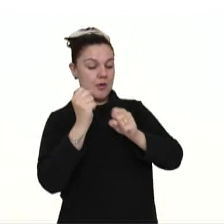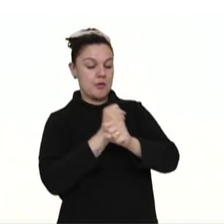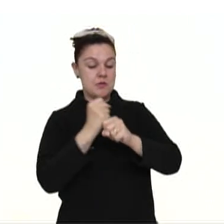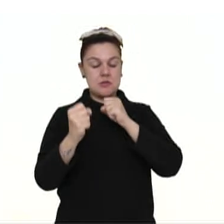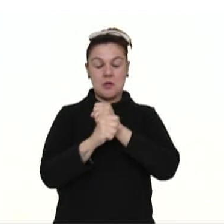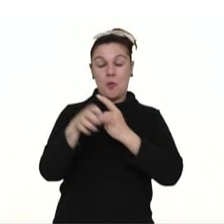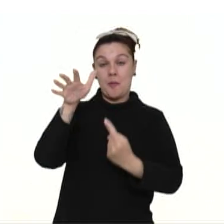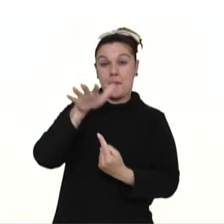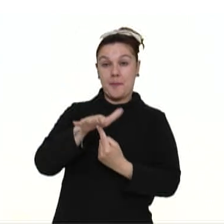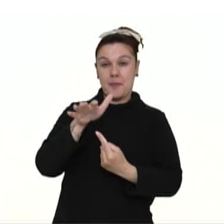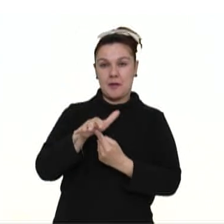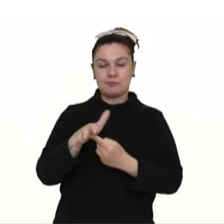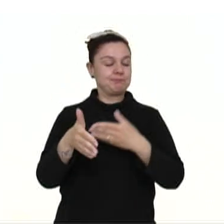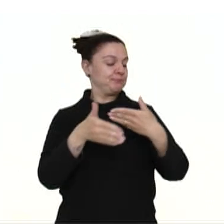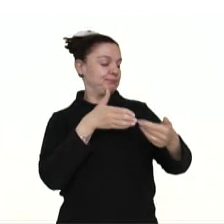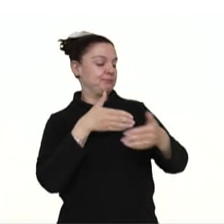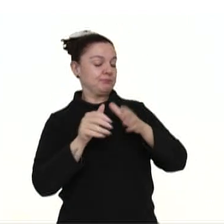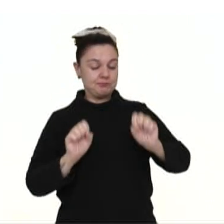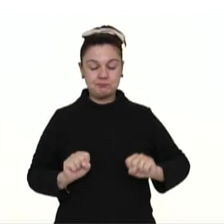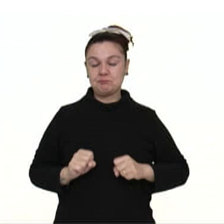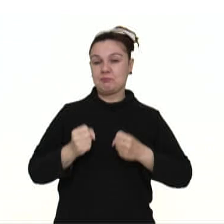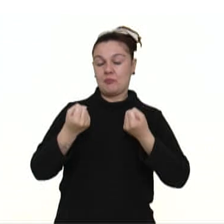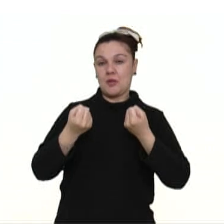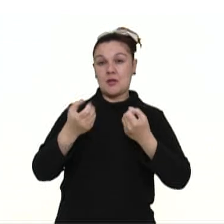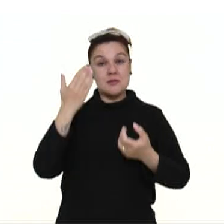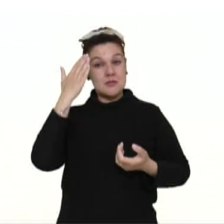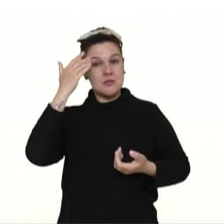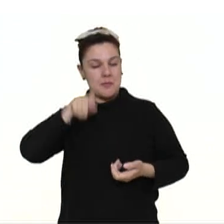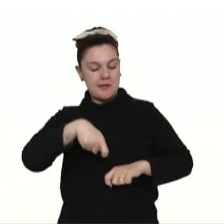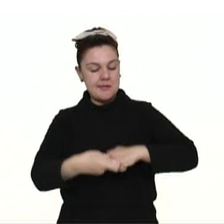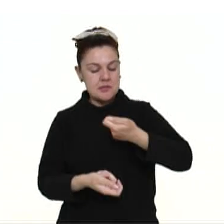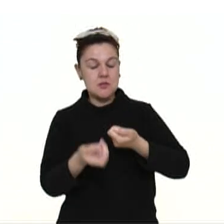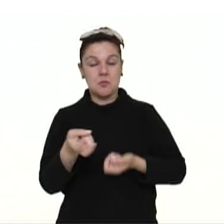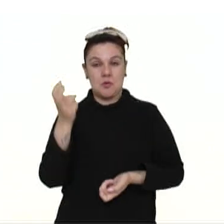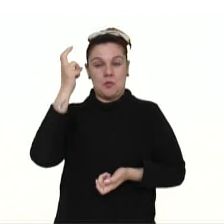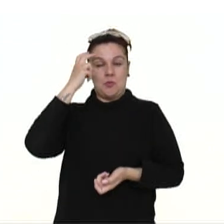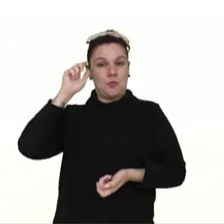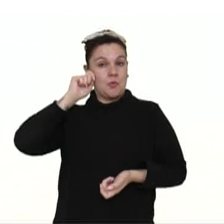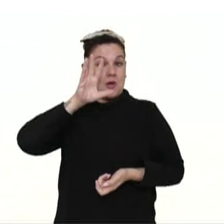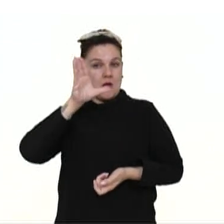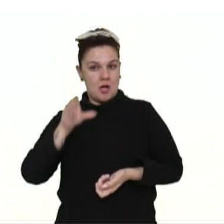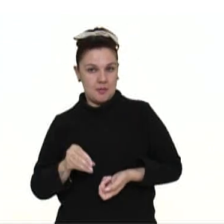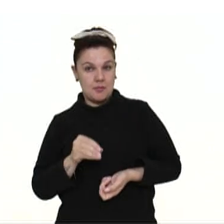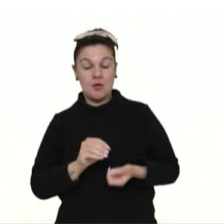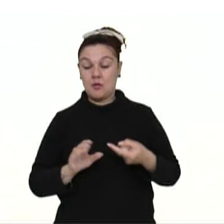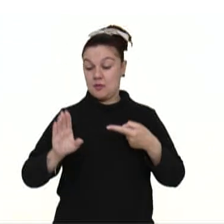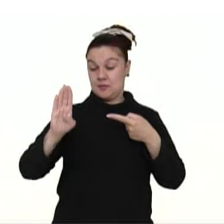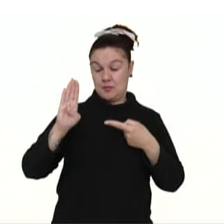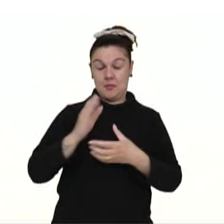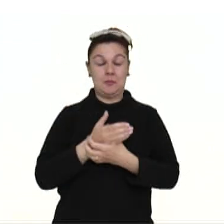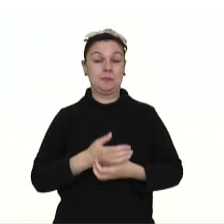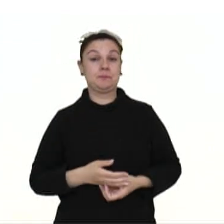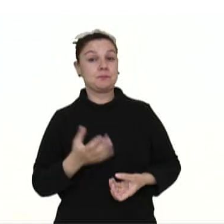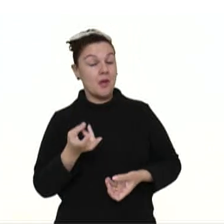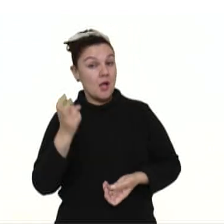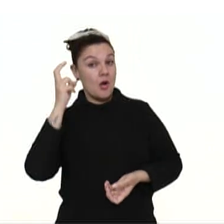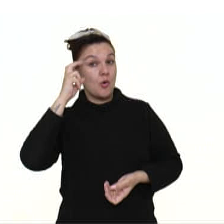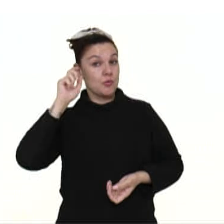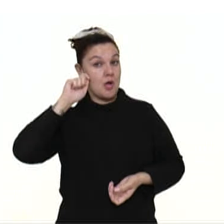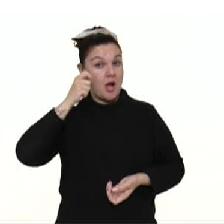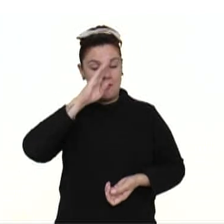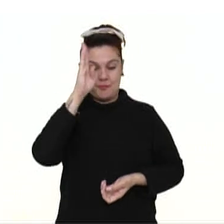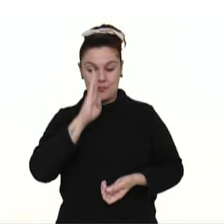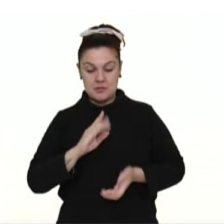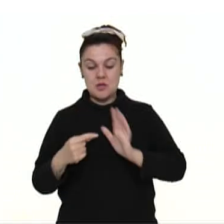do Paraná independe de reforçar símbolos e saberes tradicionais da cultura africana. Ou letra B. A cultura afro-brasileira